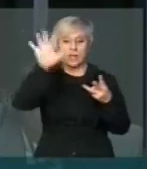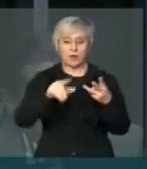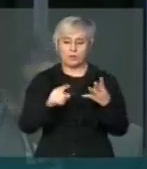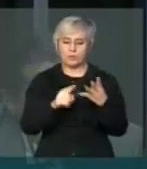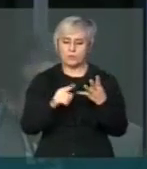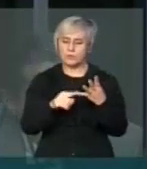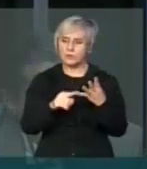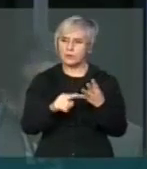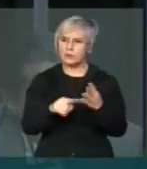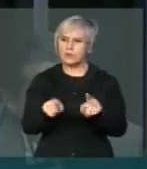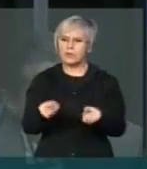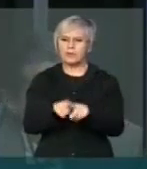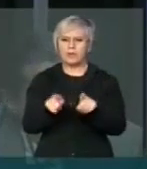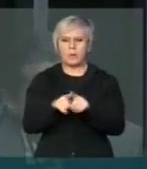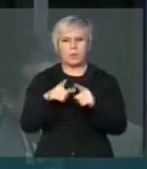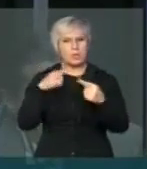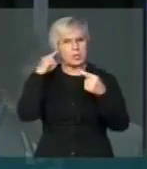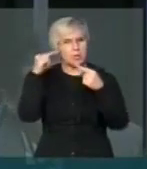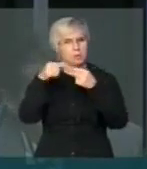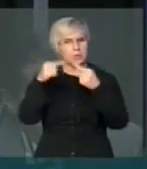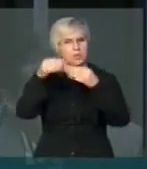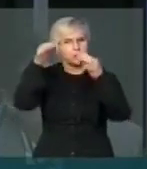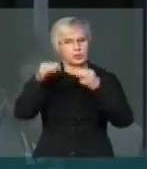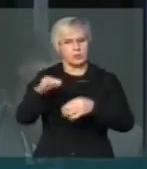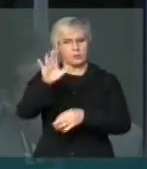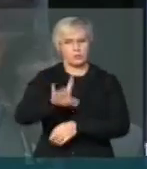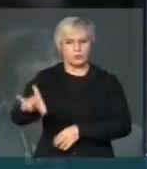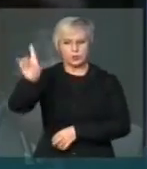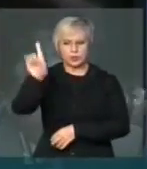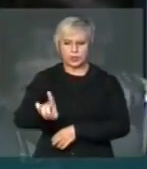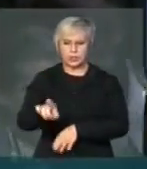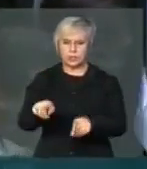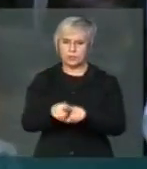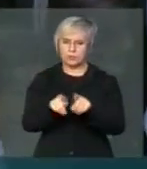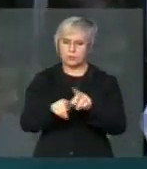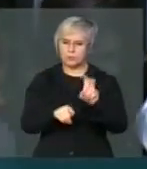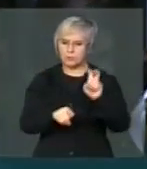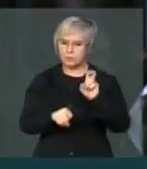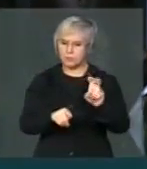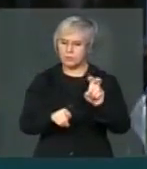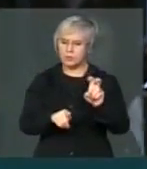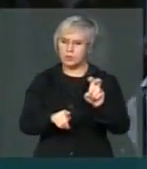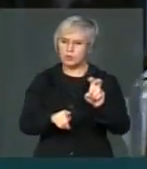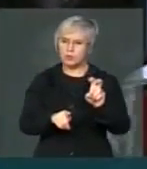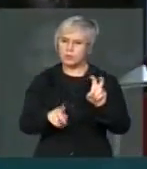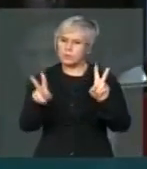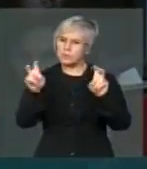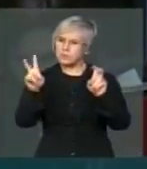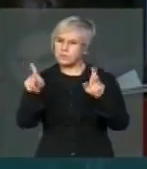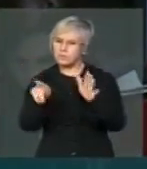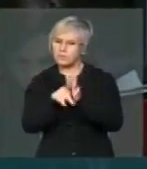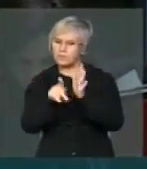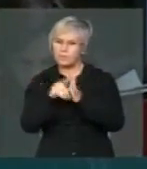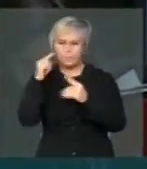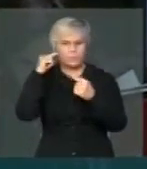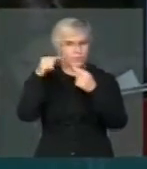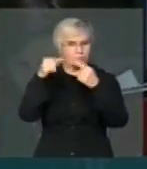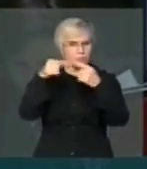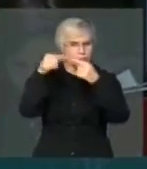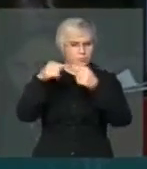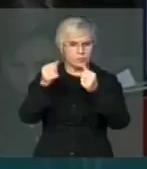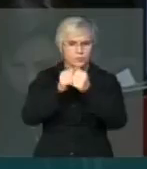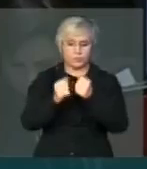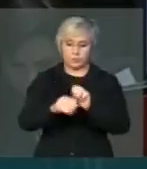é concetâneo com os princípios gerais do direito. E cinco, se afigura dotado de potencial de coercitividade.